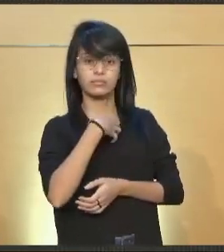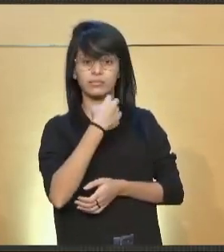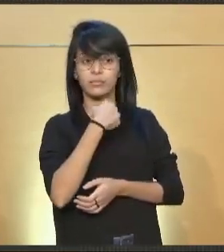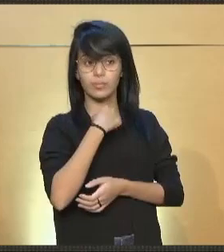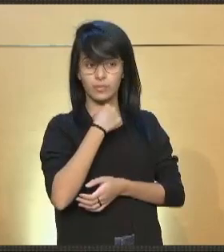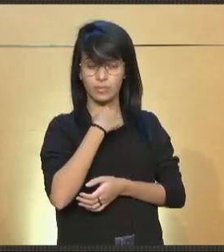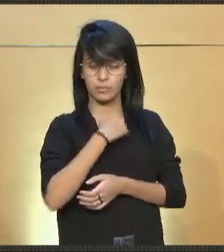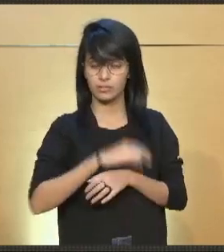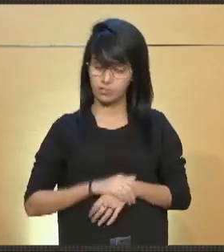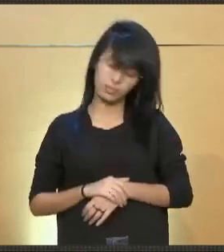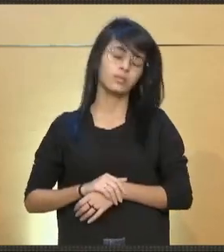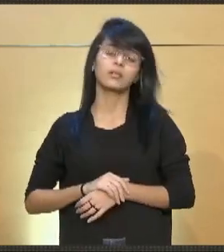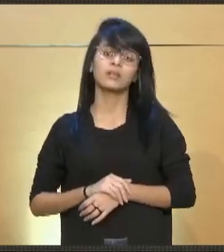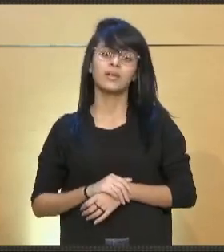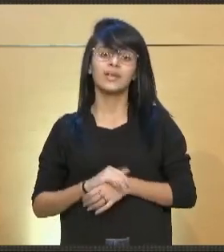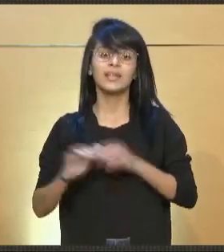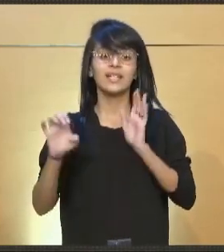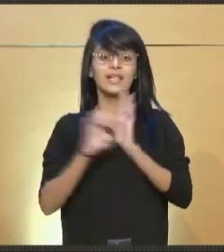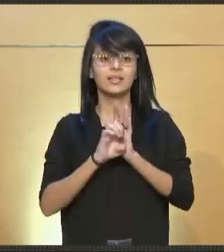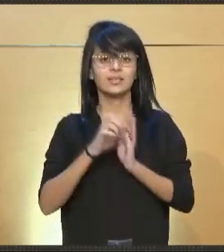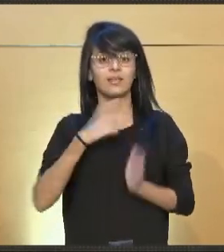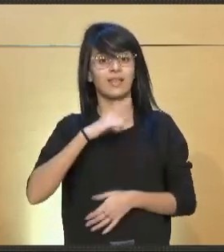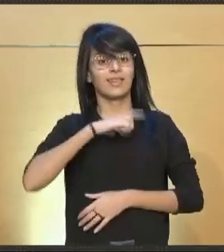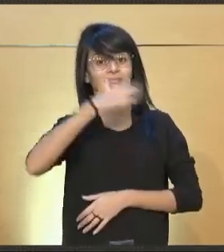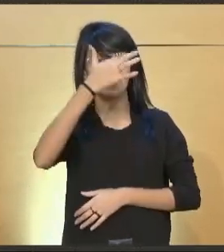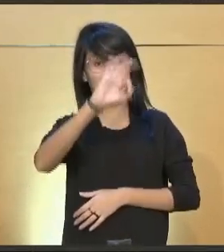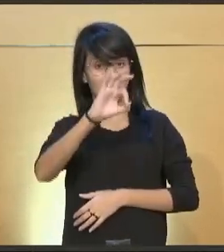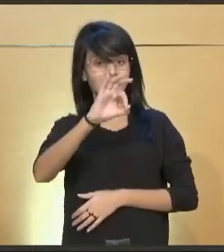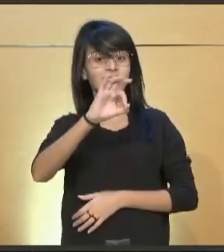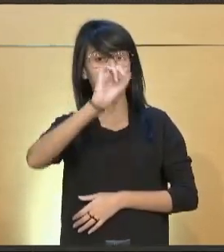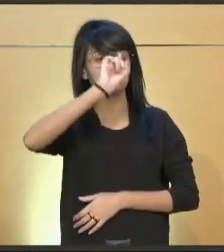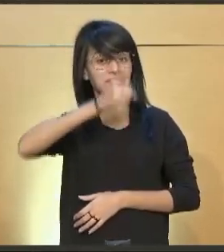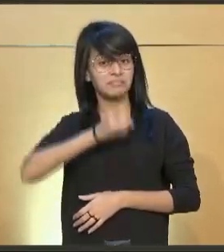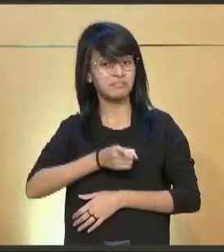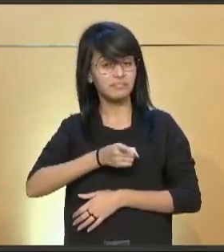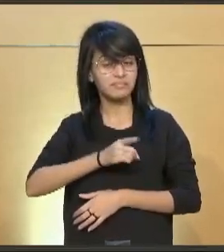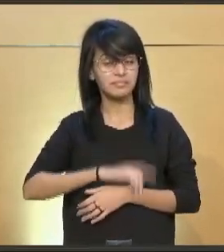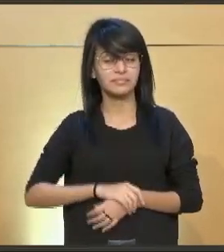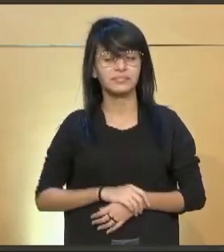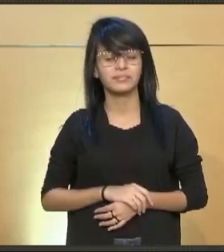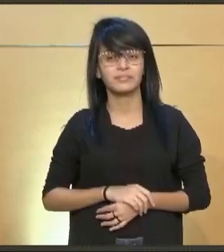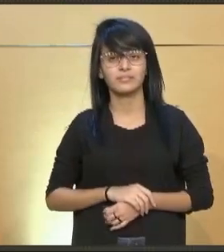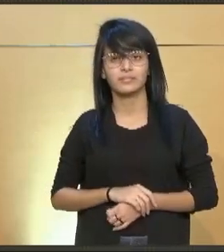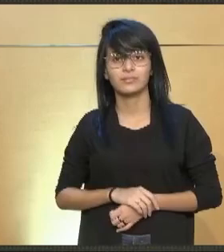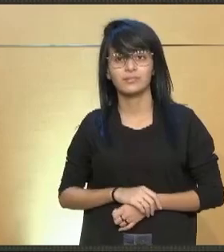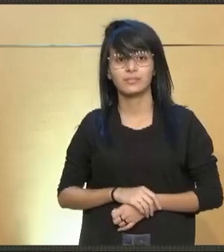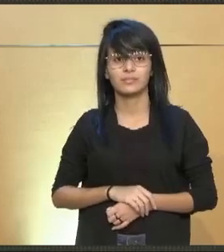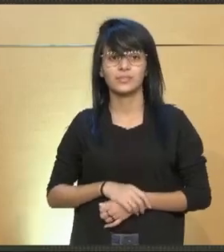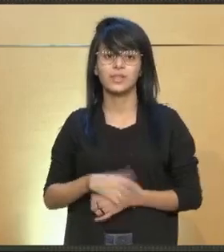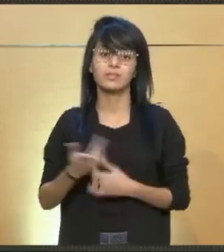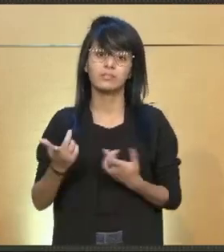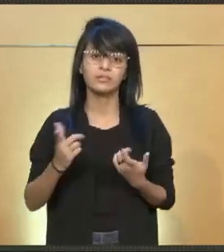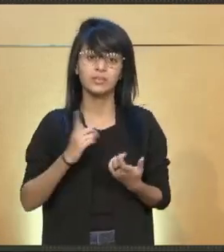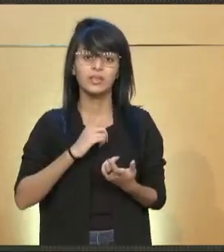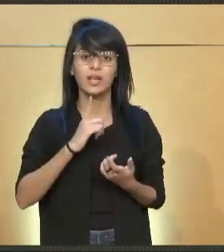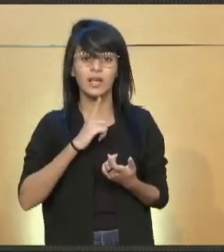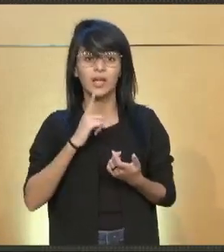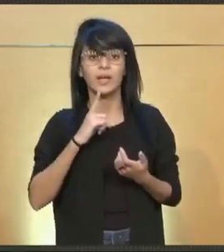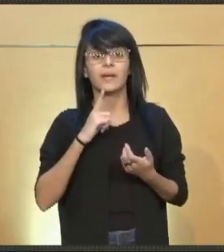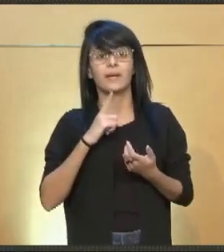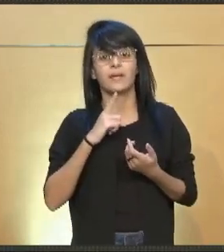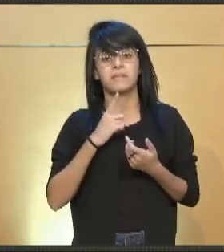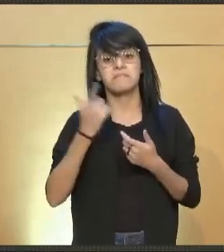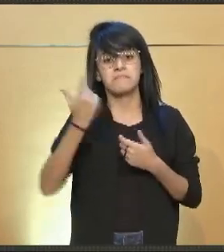fruto. Já em Êxodo nós temos 10. Isso implica que há mais coisas que têm que ser dadas ao